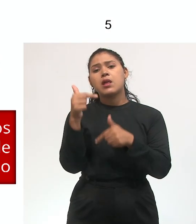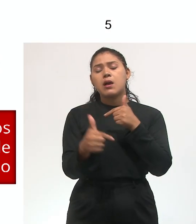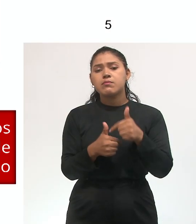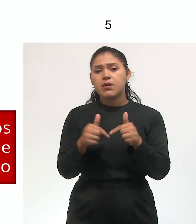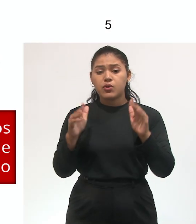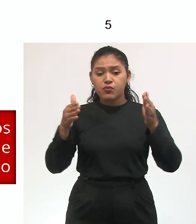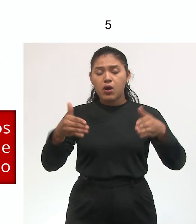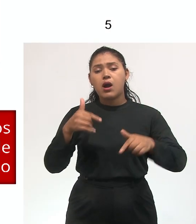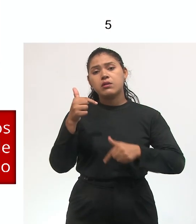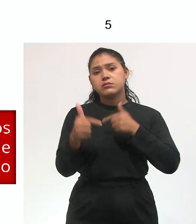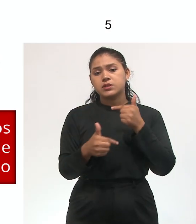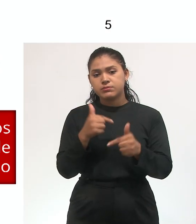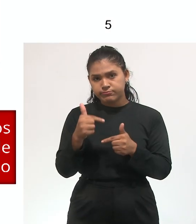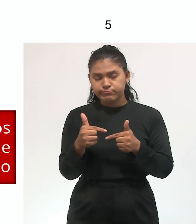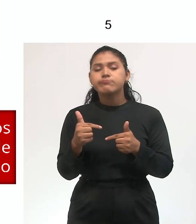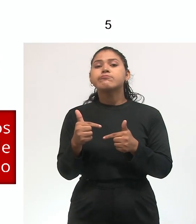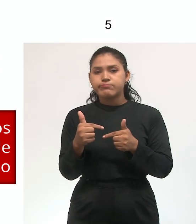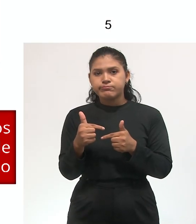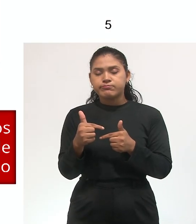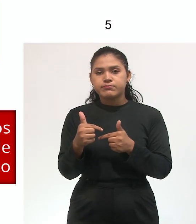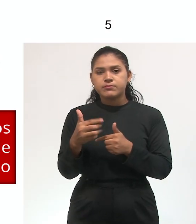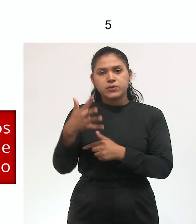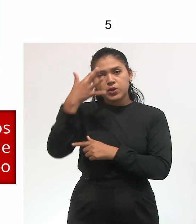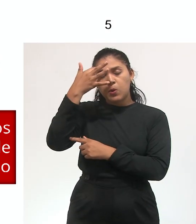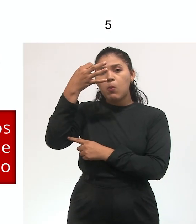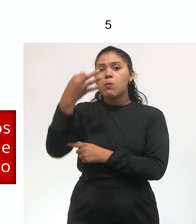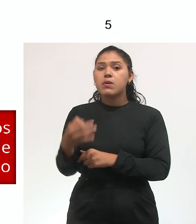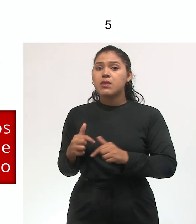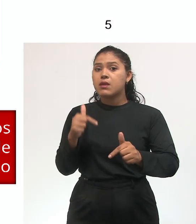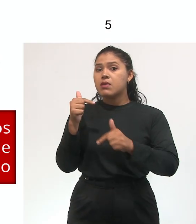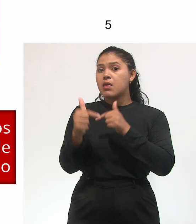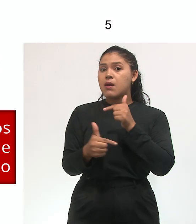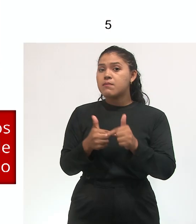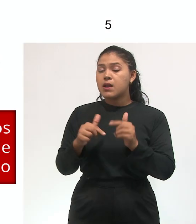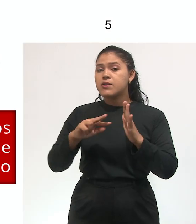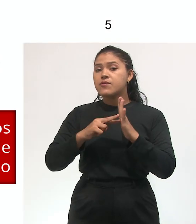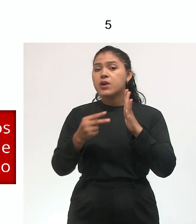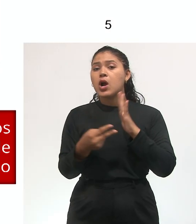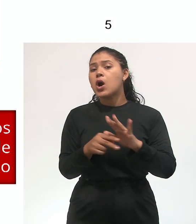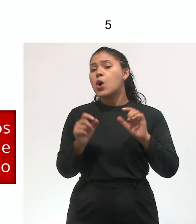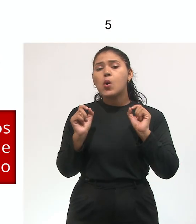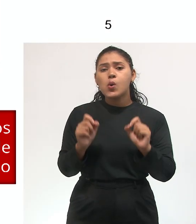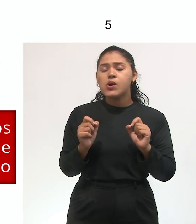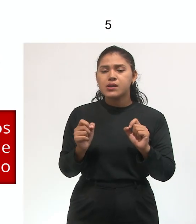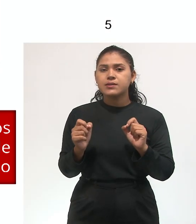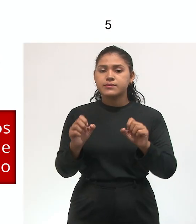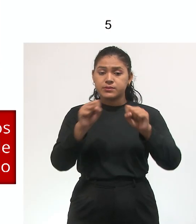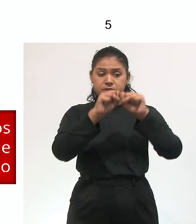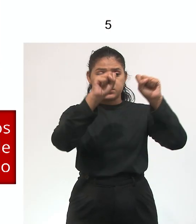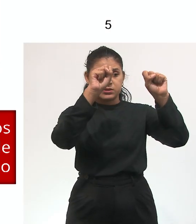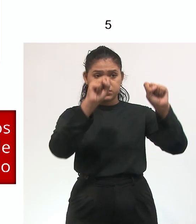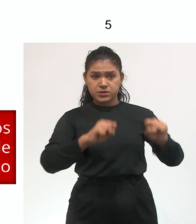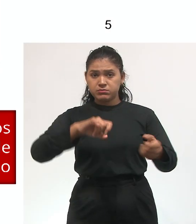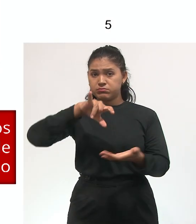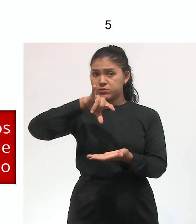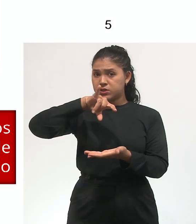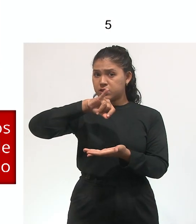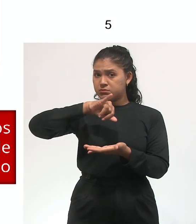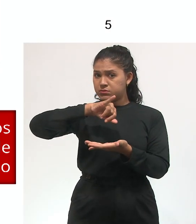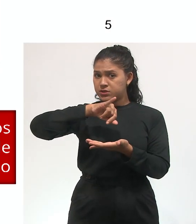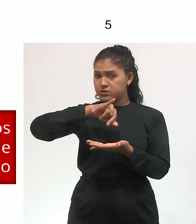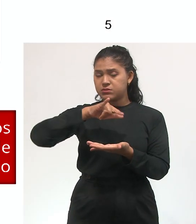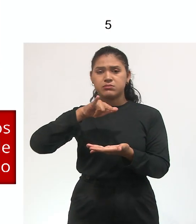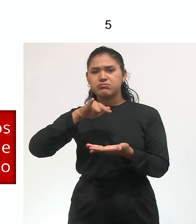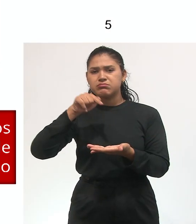de produção e retomando, né, o nosso entendimento de relações de produção. No sistema capitalista